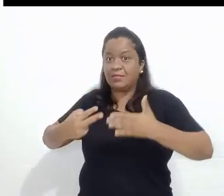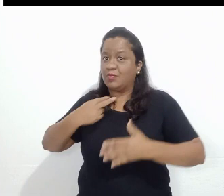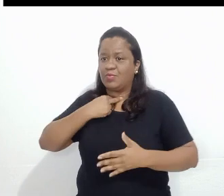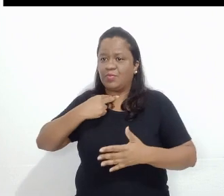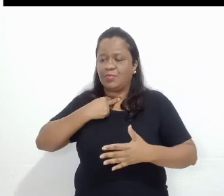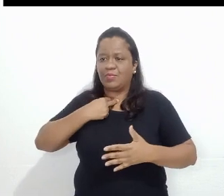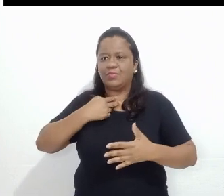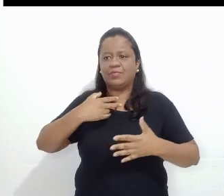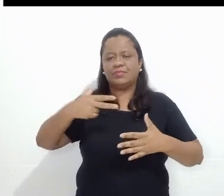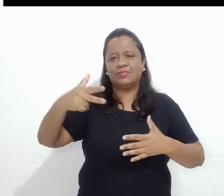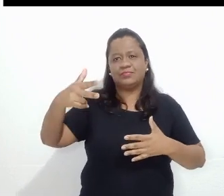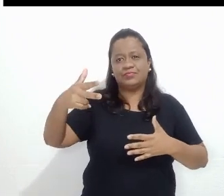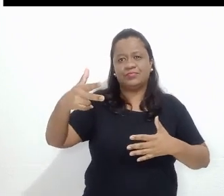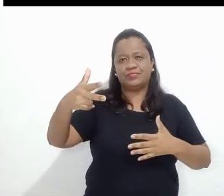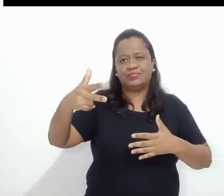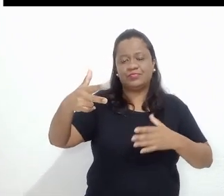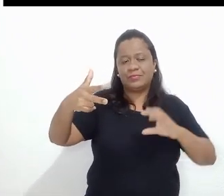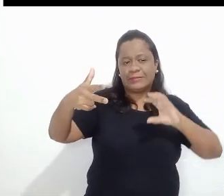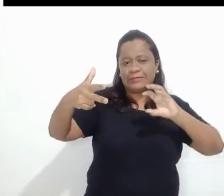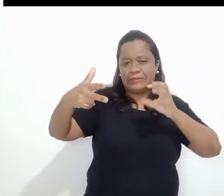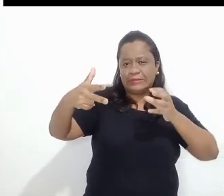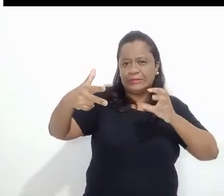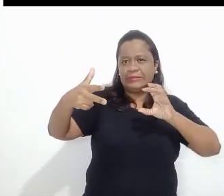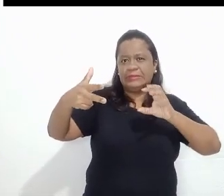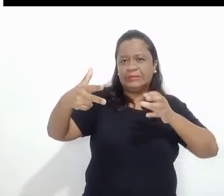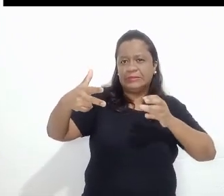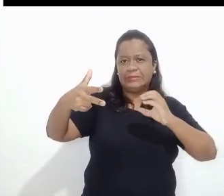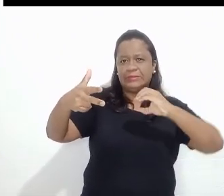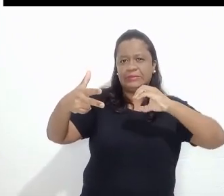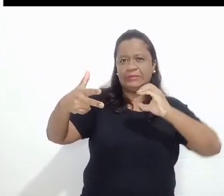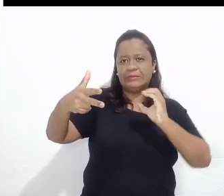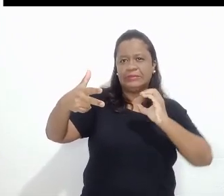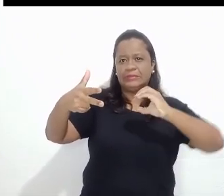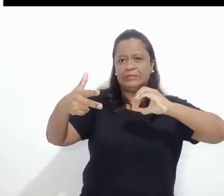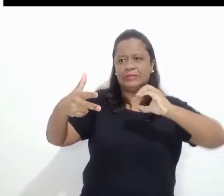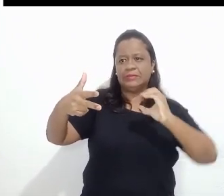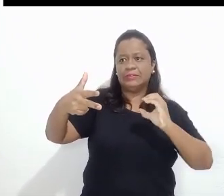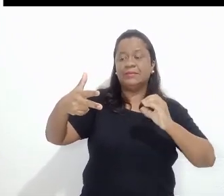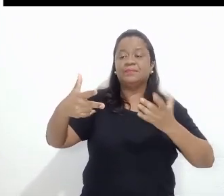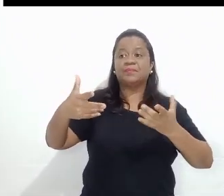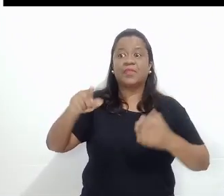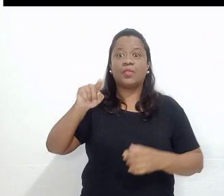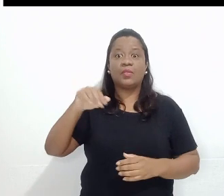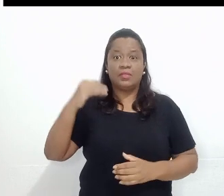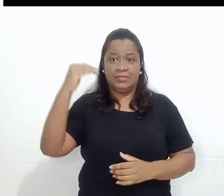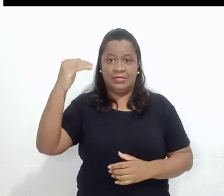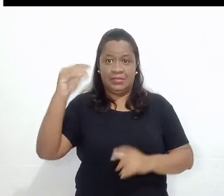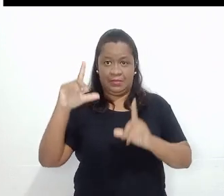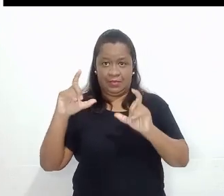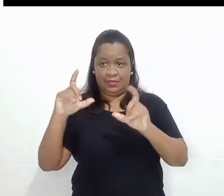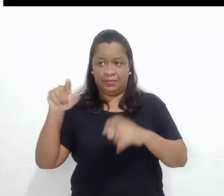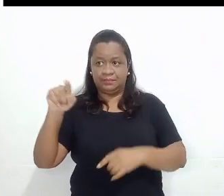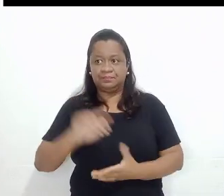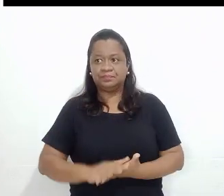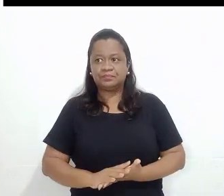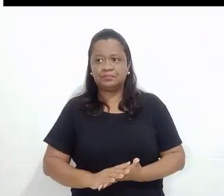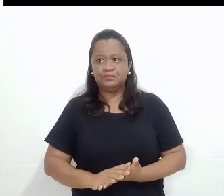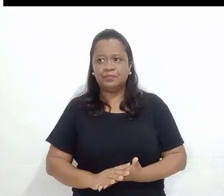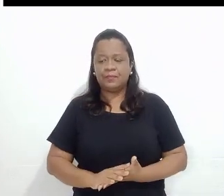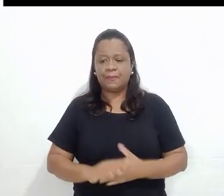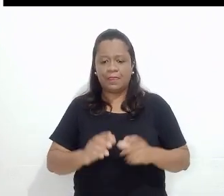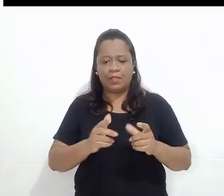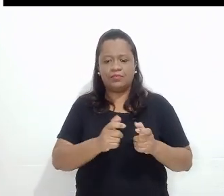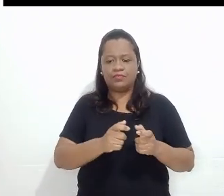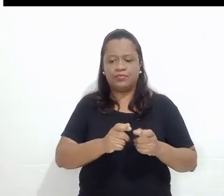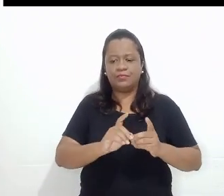que nessa outra foto aqui de cima, o foco é remoto, olha, ele está ligado à câmera por um cabo, mas ele não está